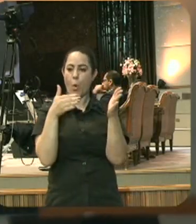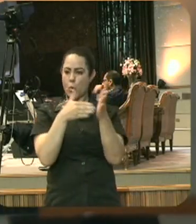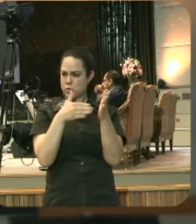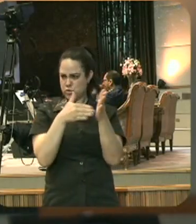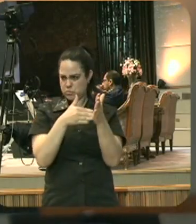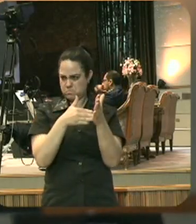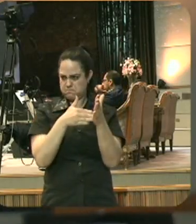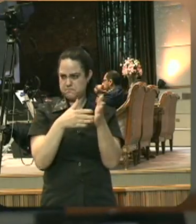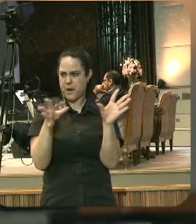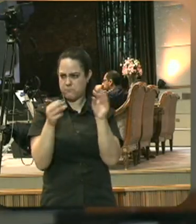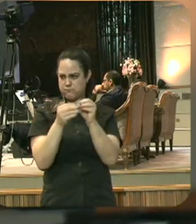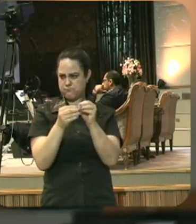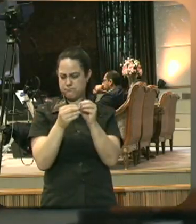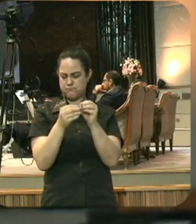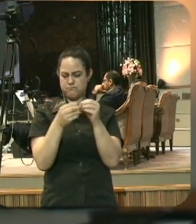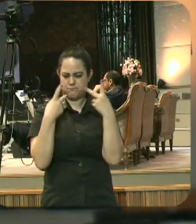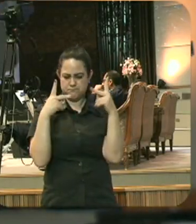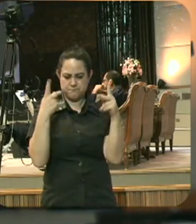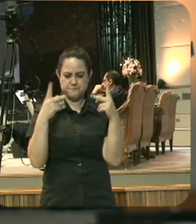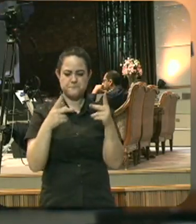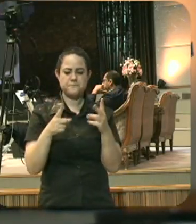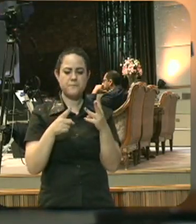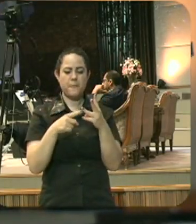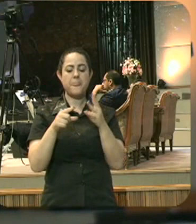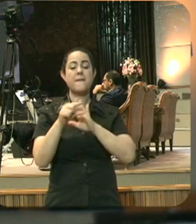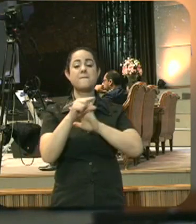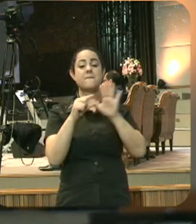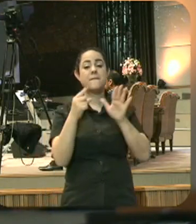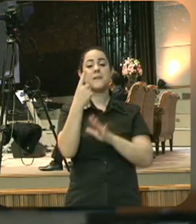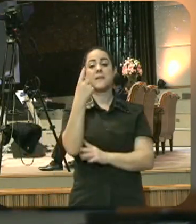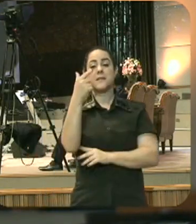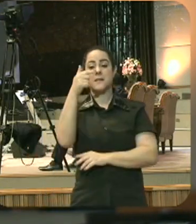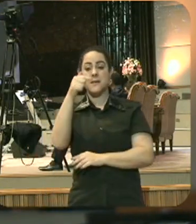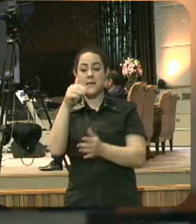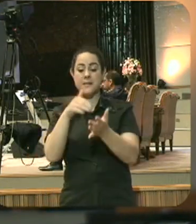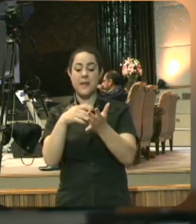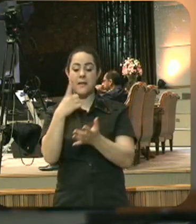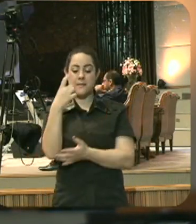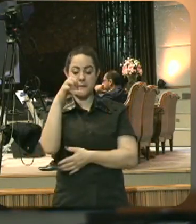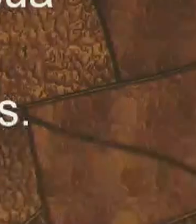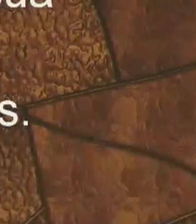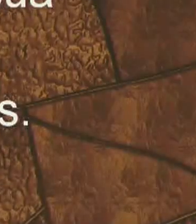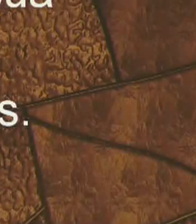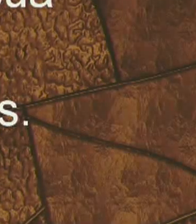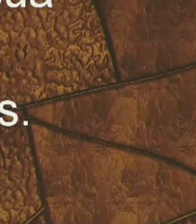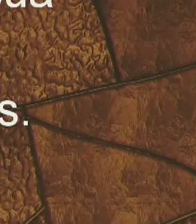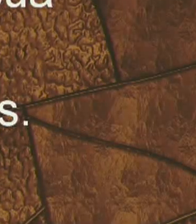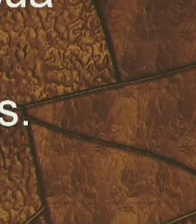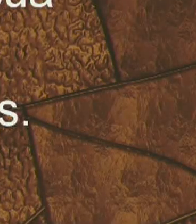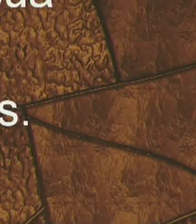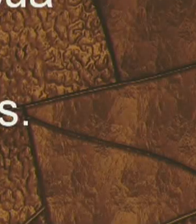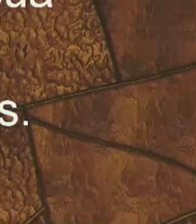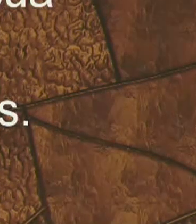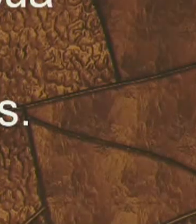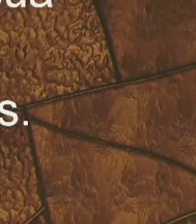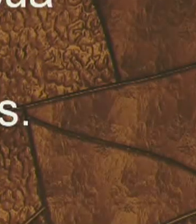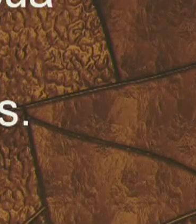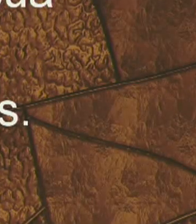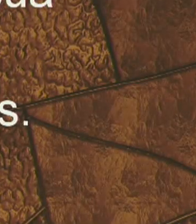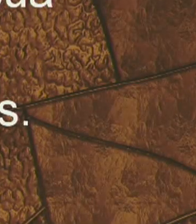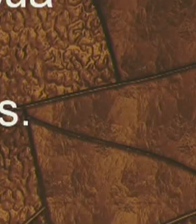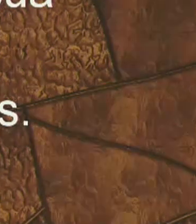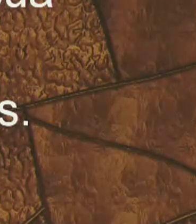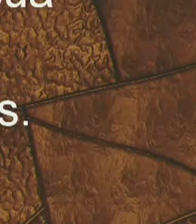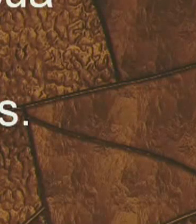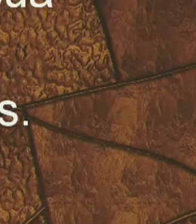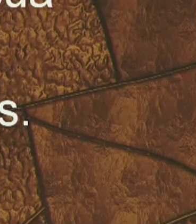mensagem, vai aparecer nos versículos 17 a 19, diz assim: a cidade, contudo, o que nela